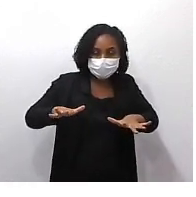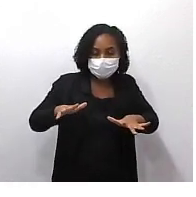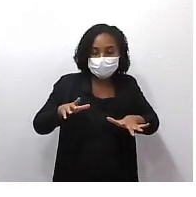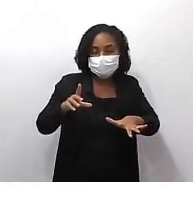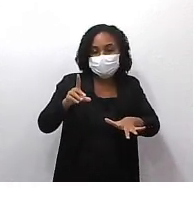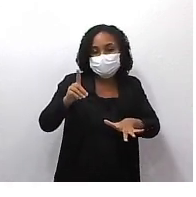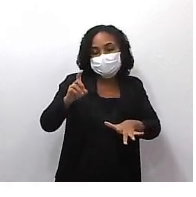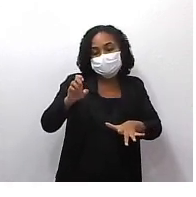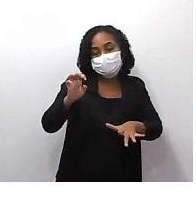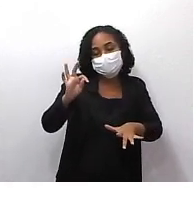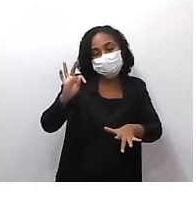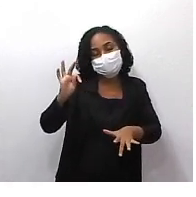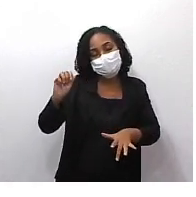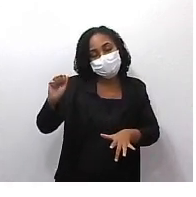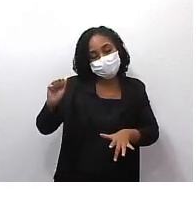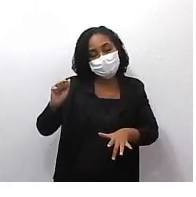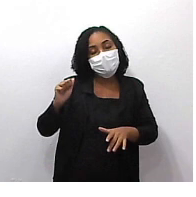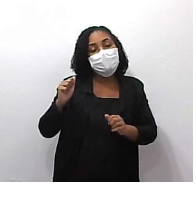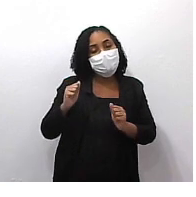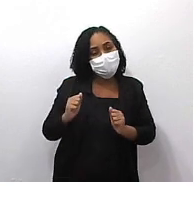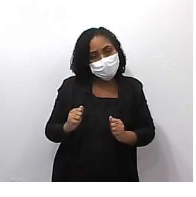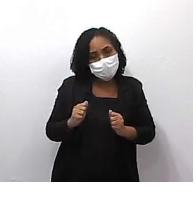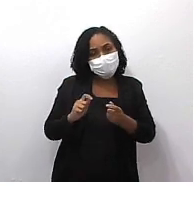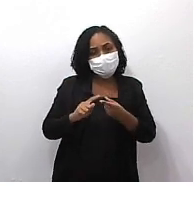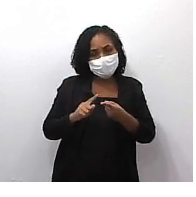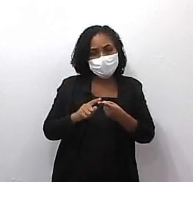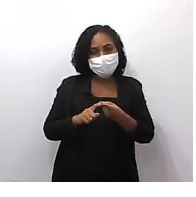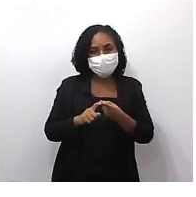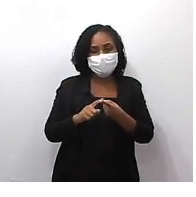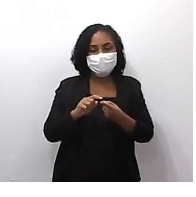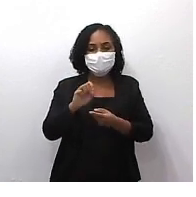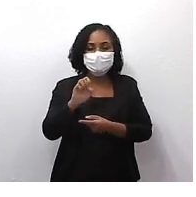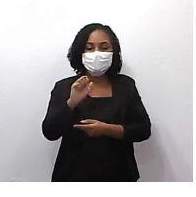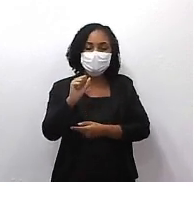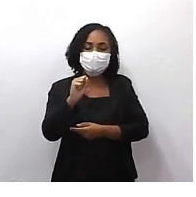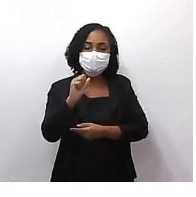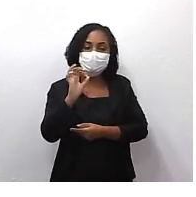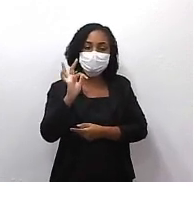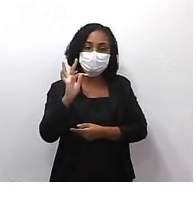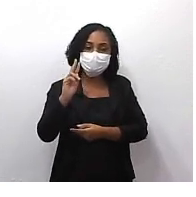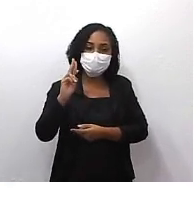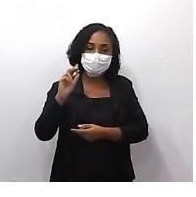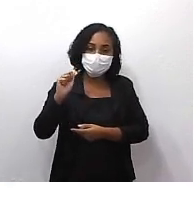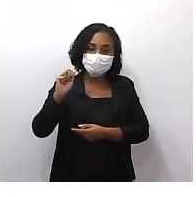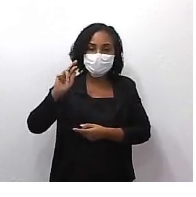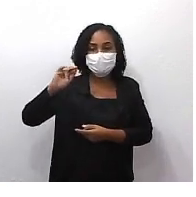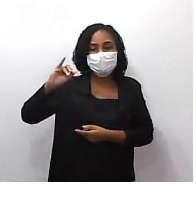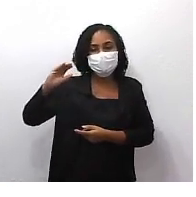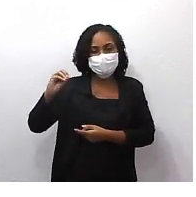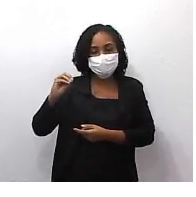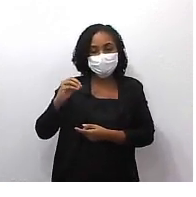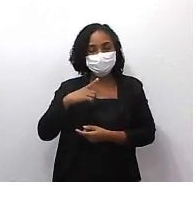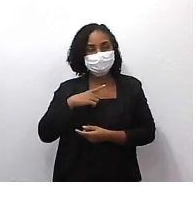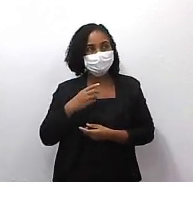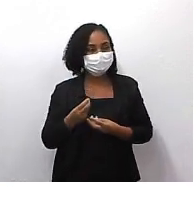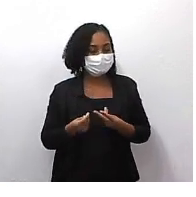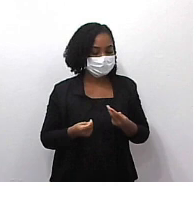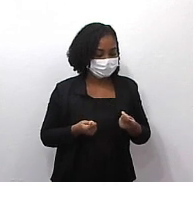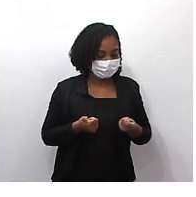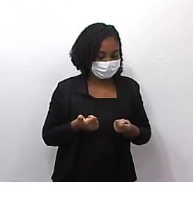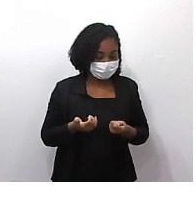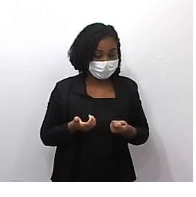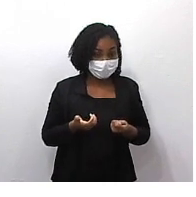sedimentos, ou ela também pode ser em forma de estuário, quando eu tenho uma